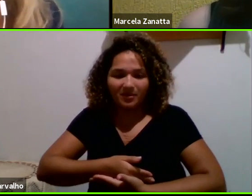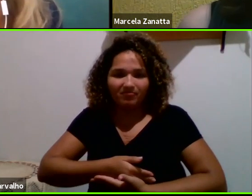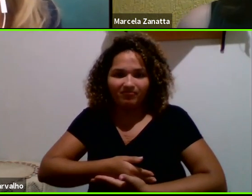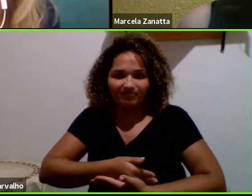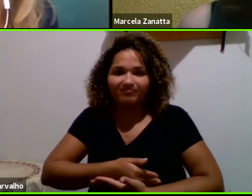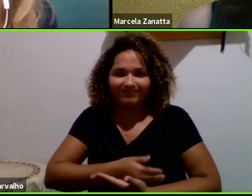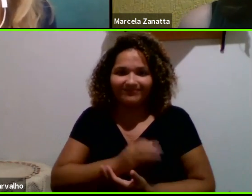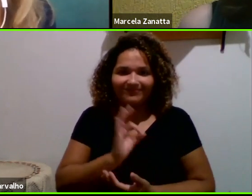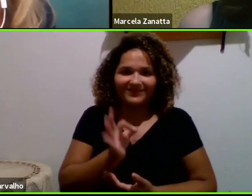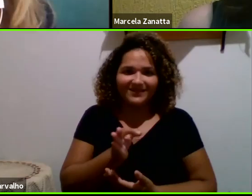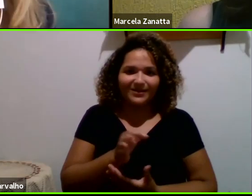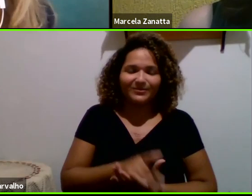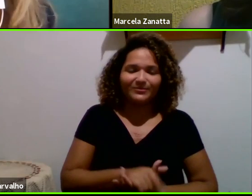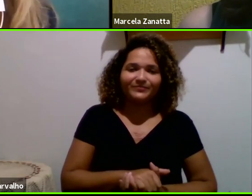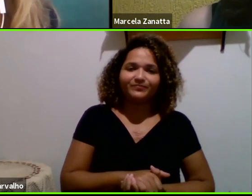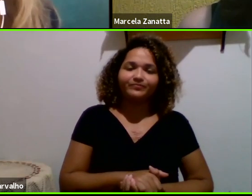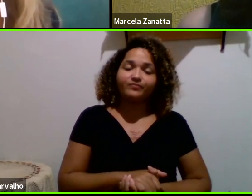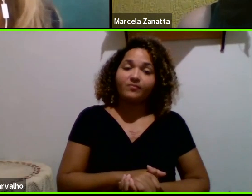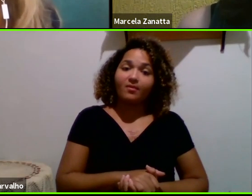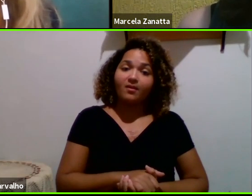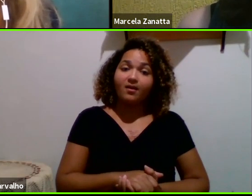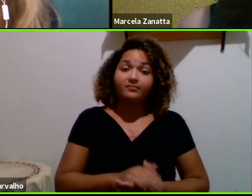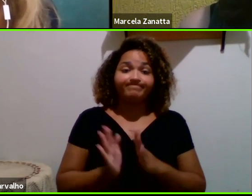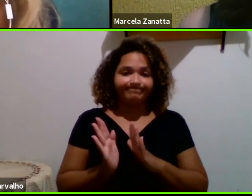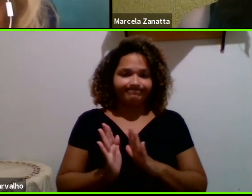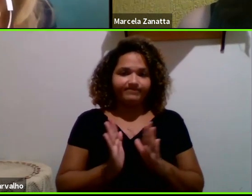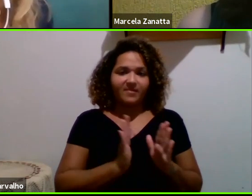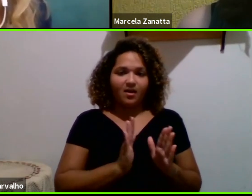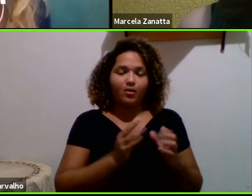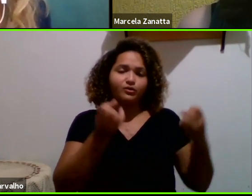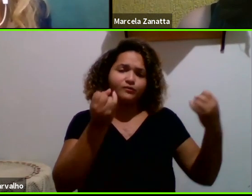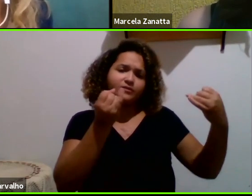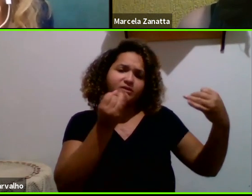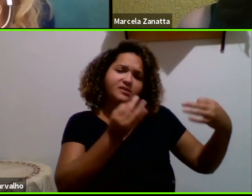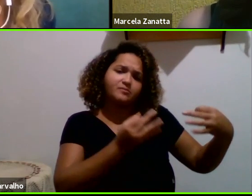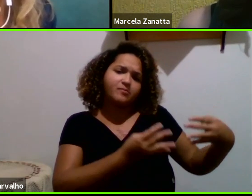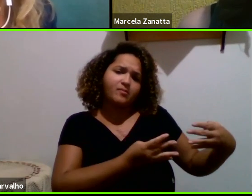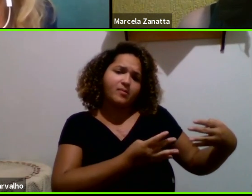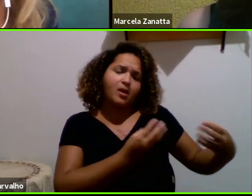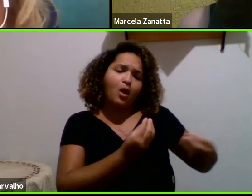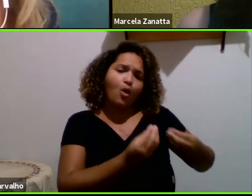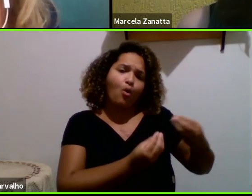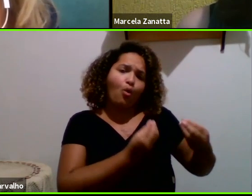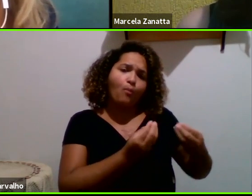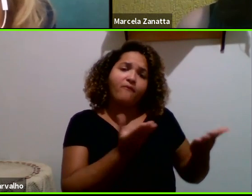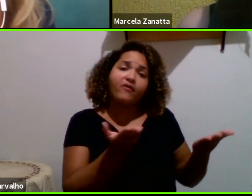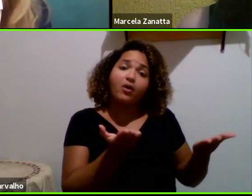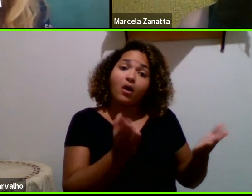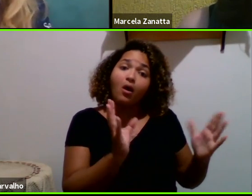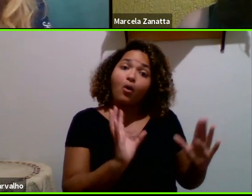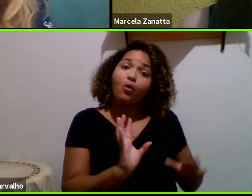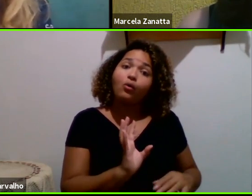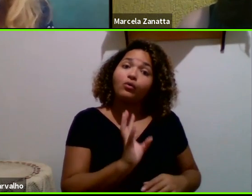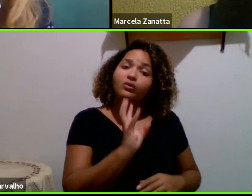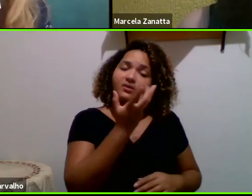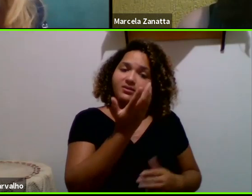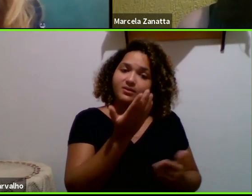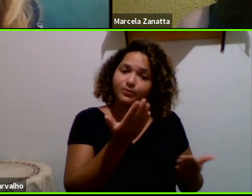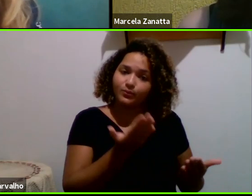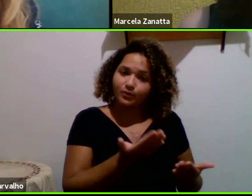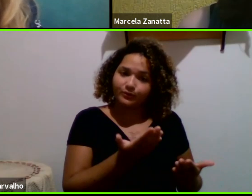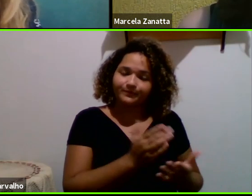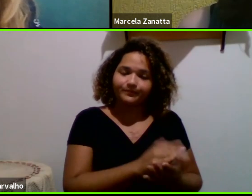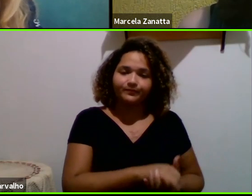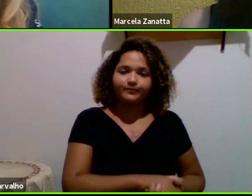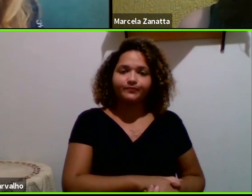Eu vou explicar para vocês como que é a dinâmica da nossa live. A nossa live, ela vai ter apresentação, nós